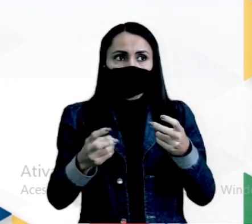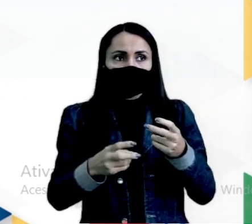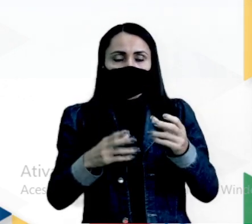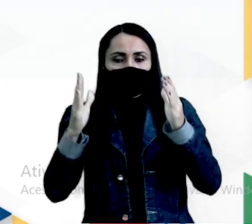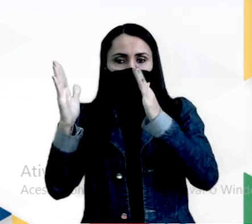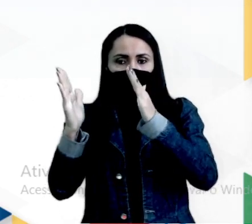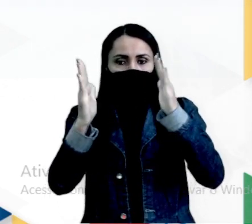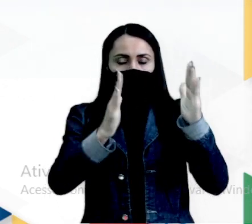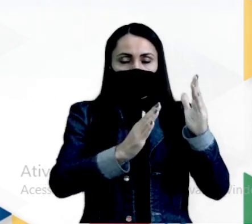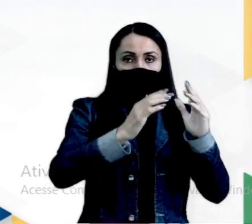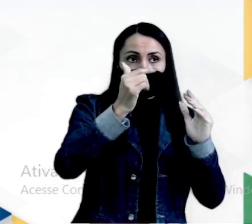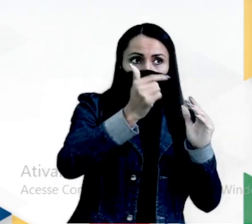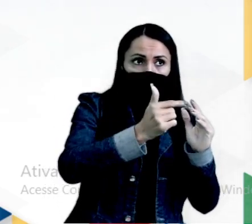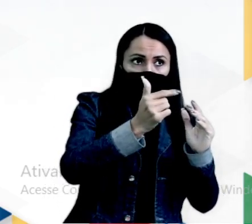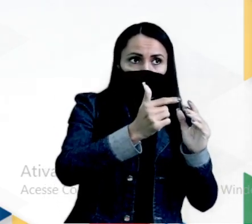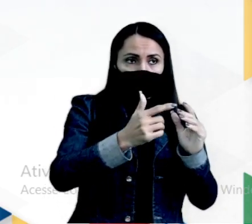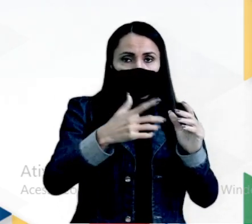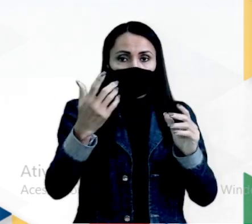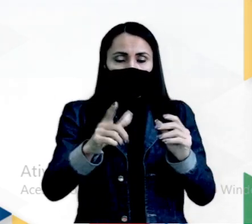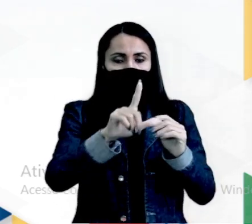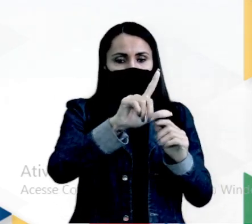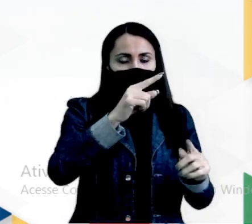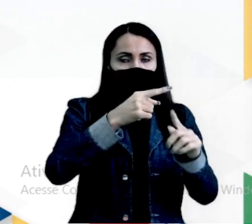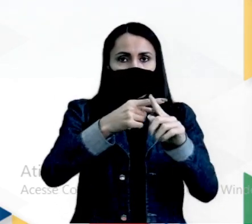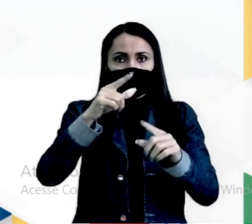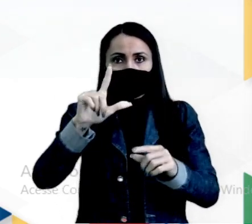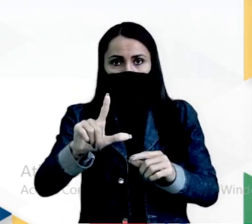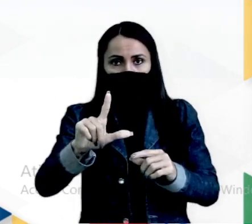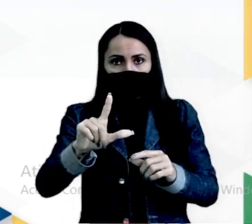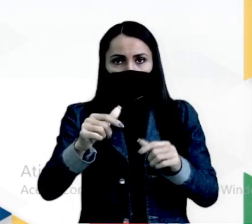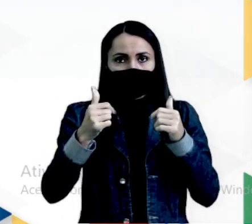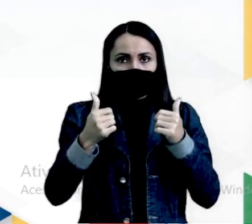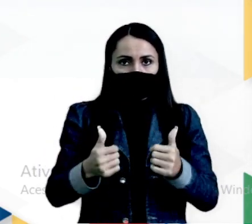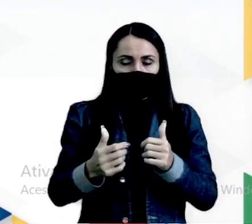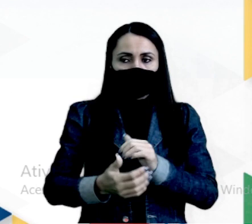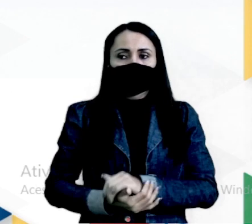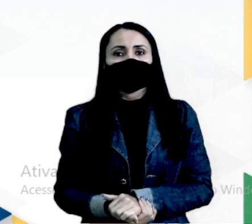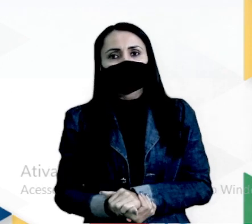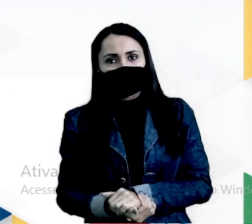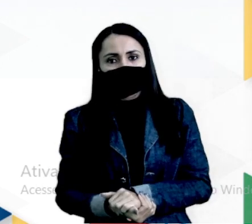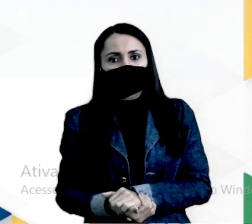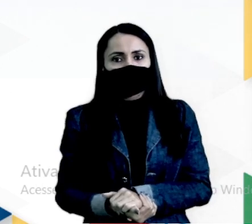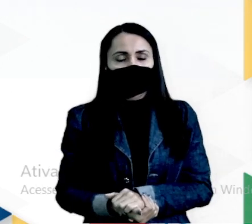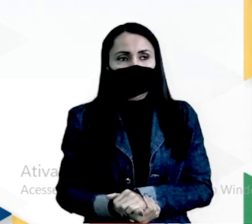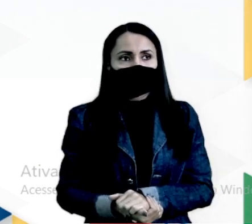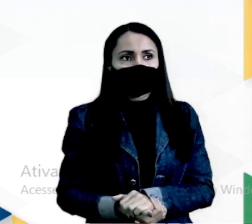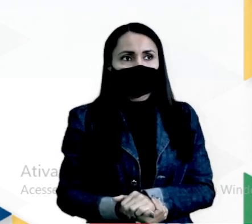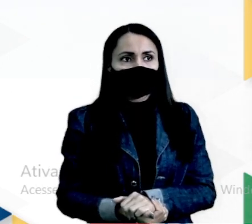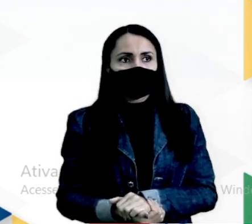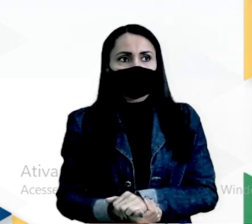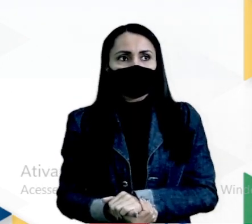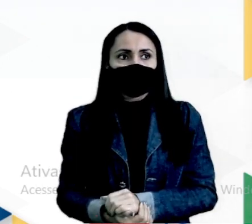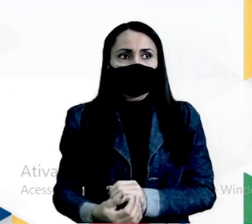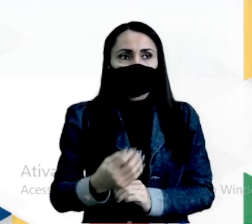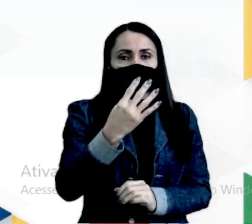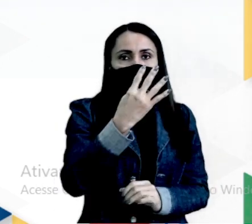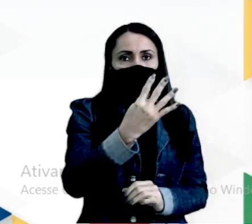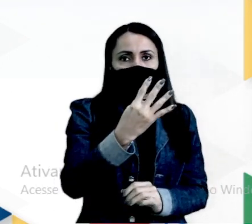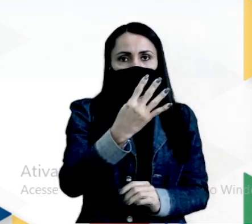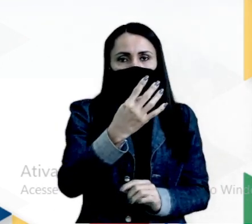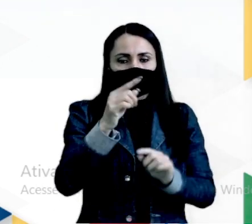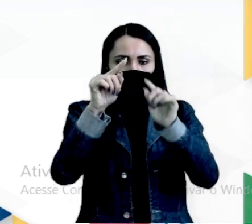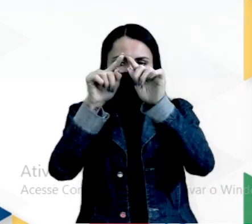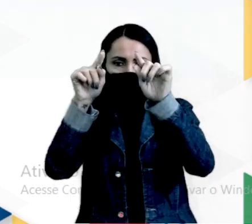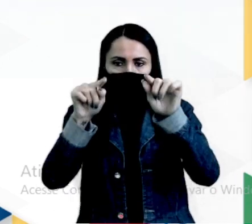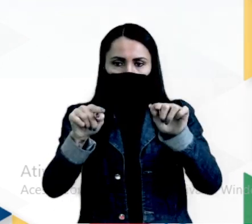ao quadrado é L vezes L. Tá ligado que é isso? Beleza. Então vamos lá. 4